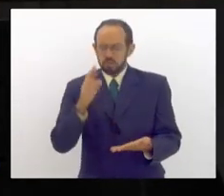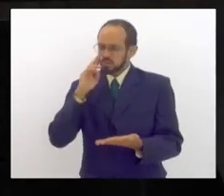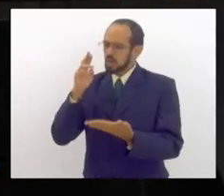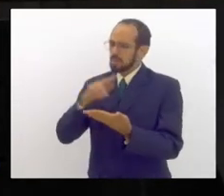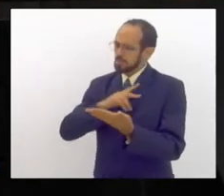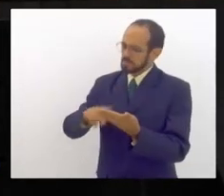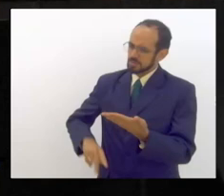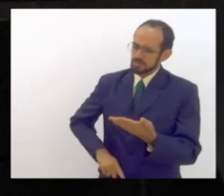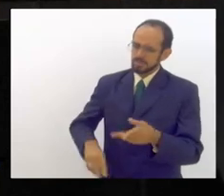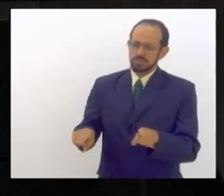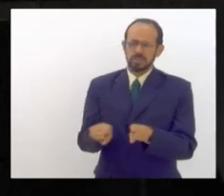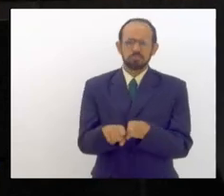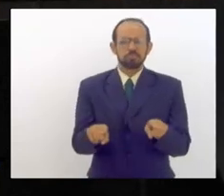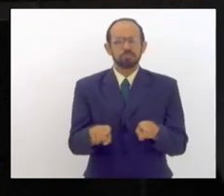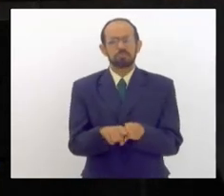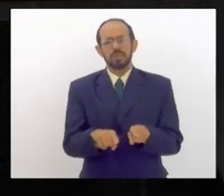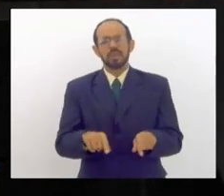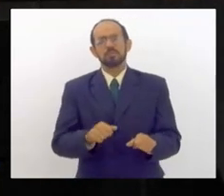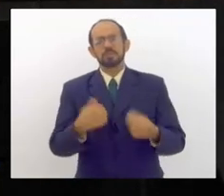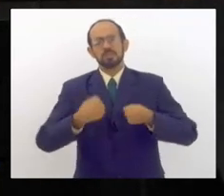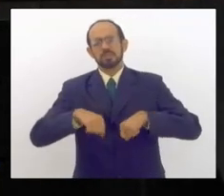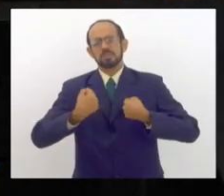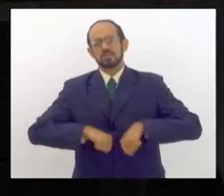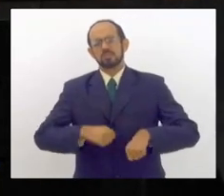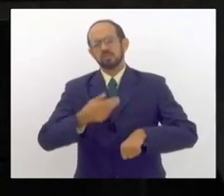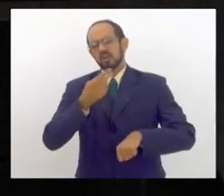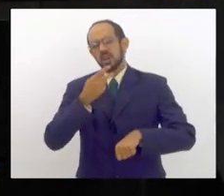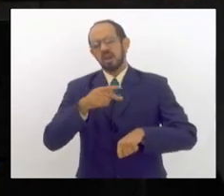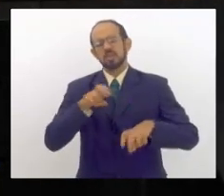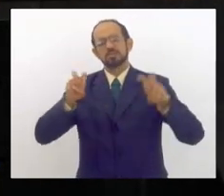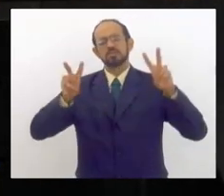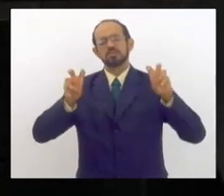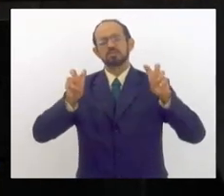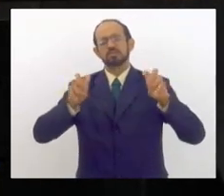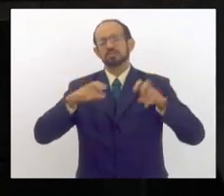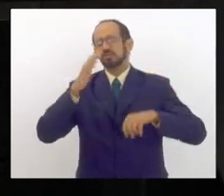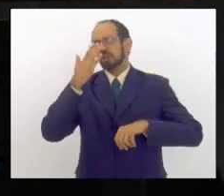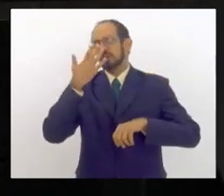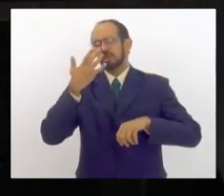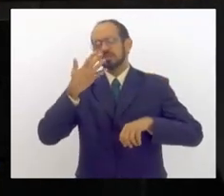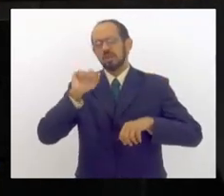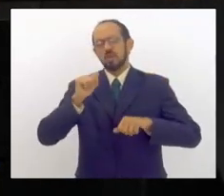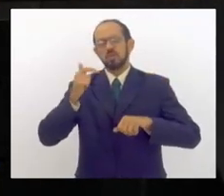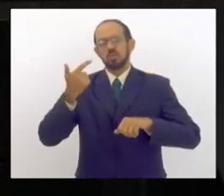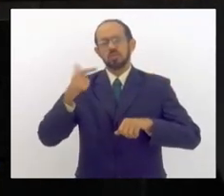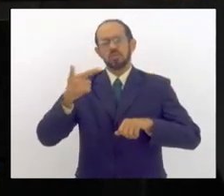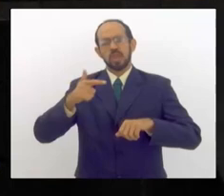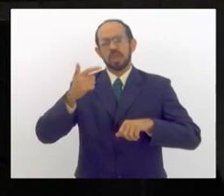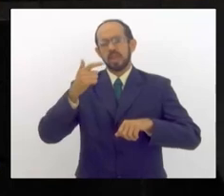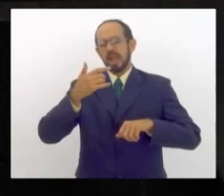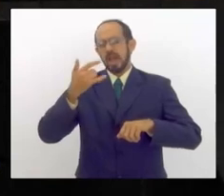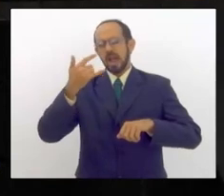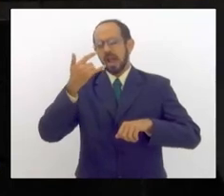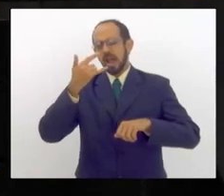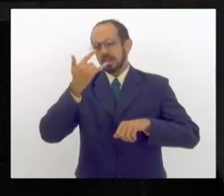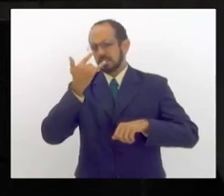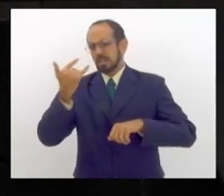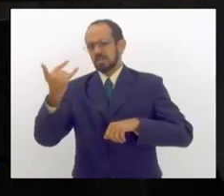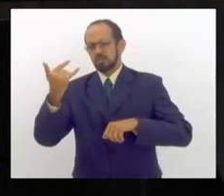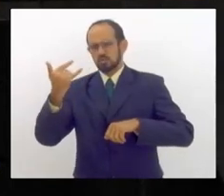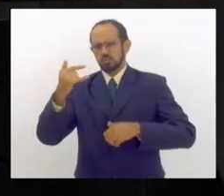também me furtar de falar do carnaval sem assédio. É fundamental